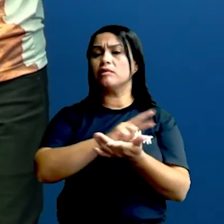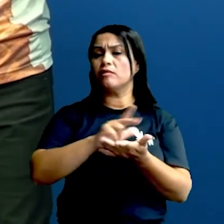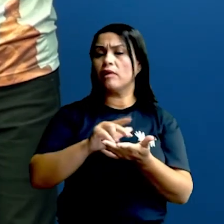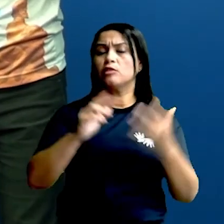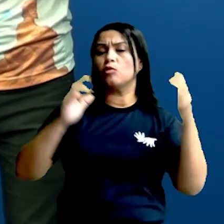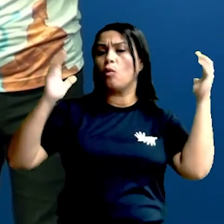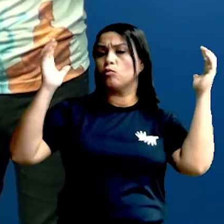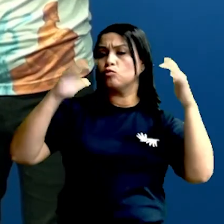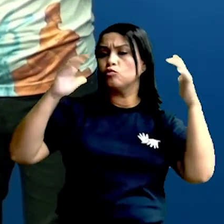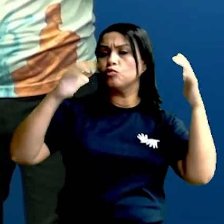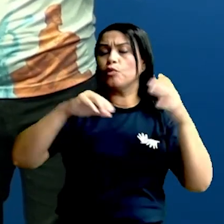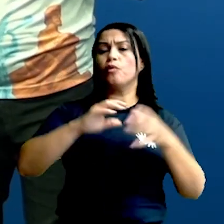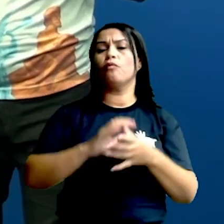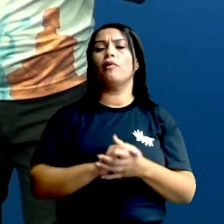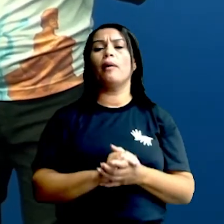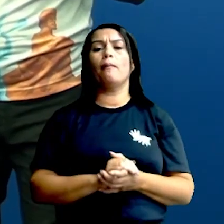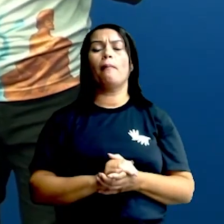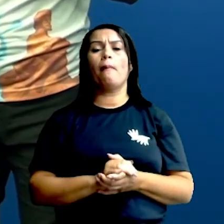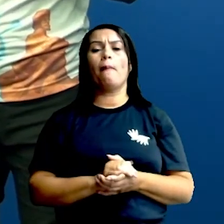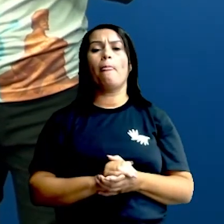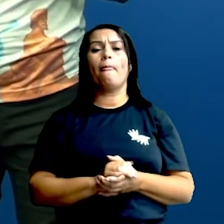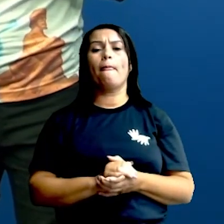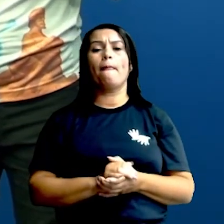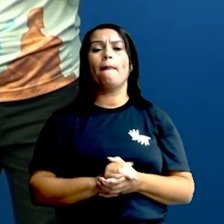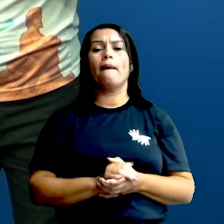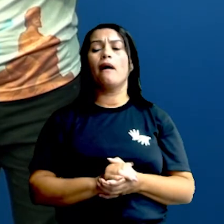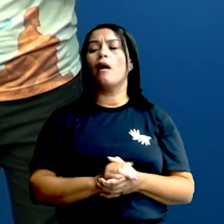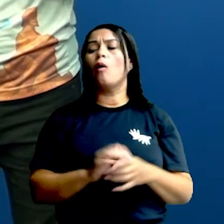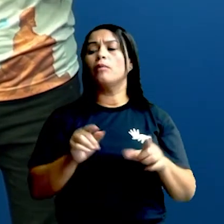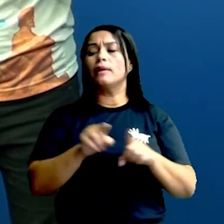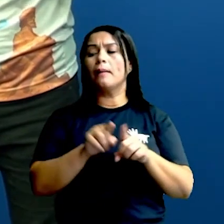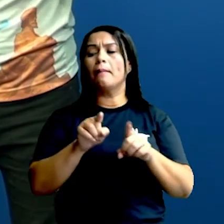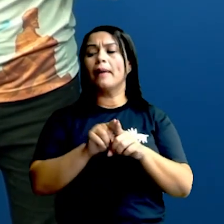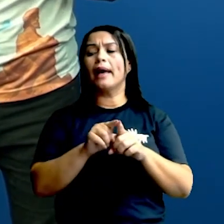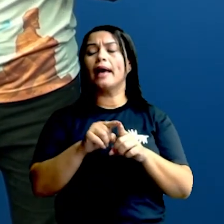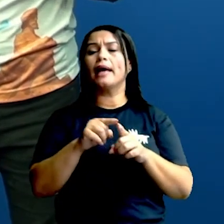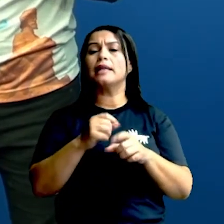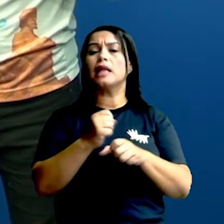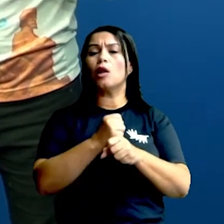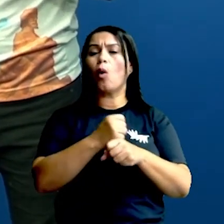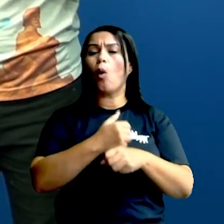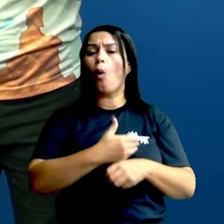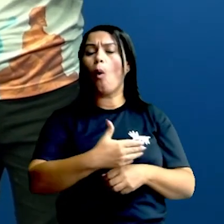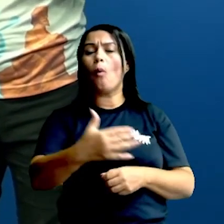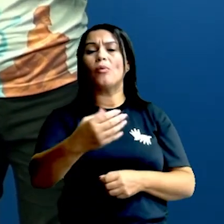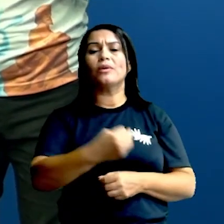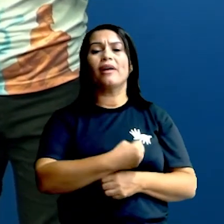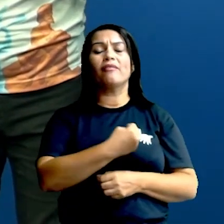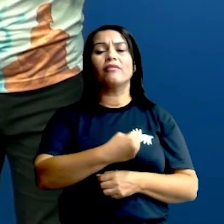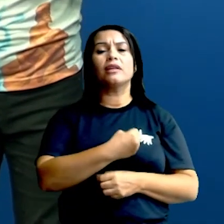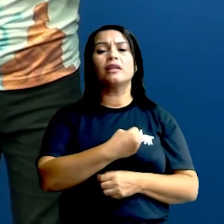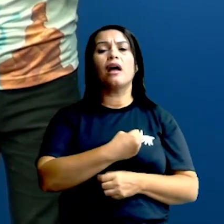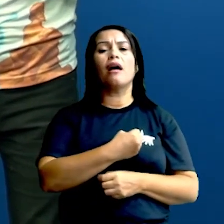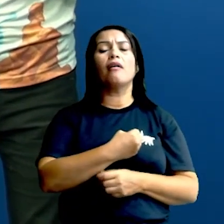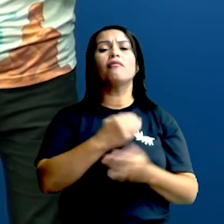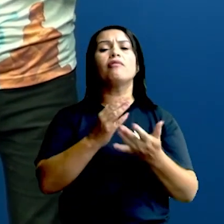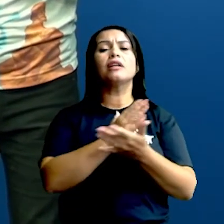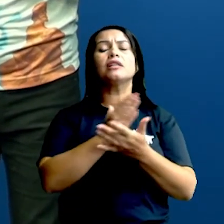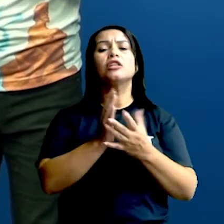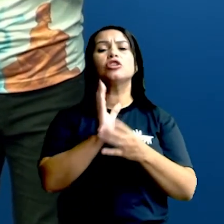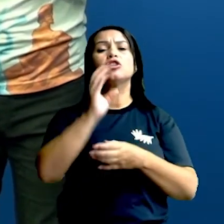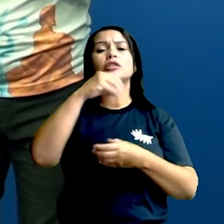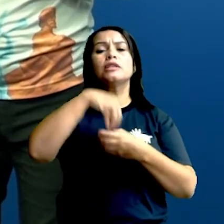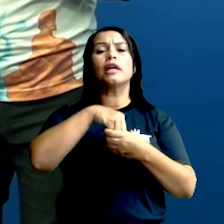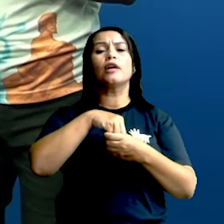como chuva, como incêndios que atravessa ao longo de sua vida, vai deixando cicatrizes dentro do seu